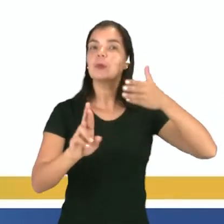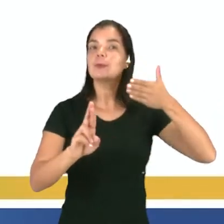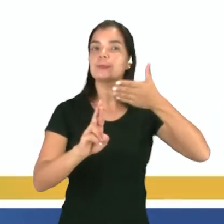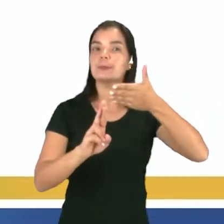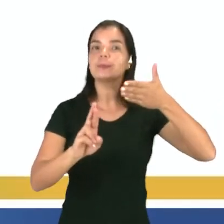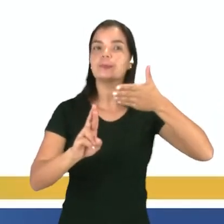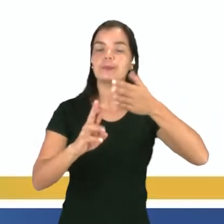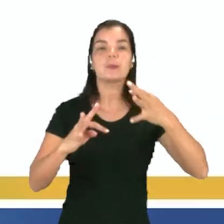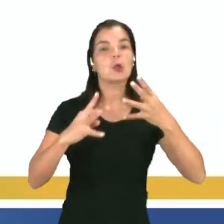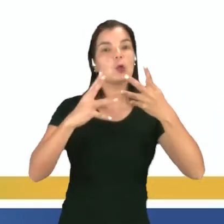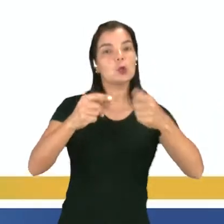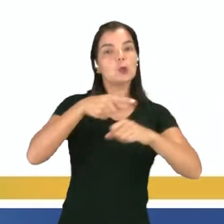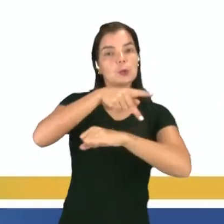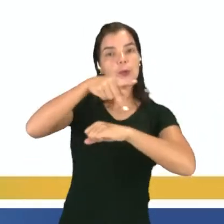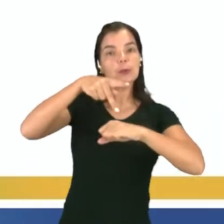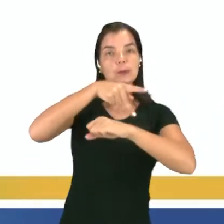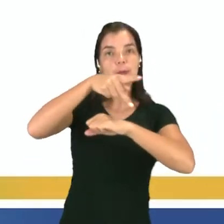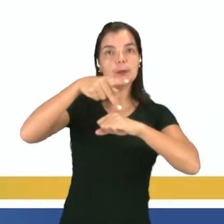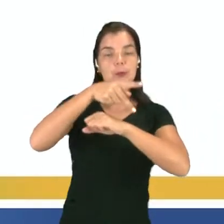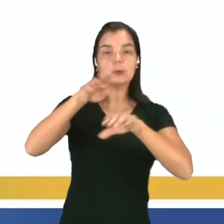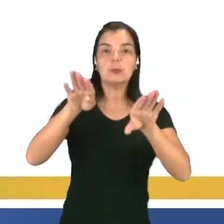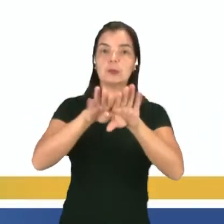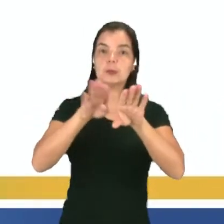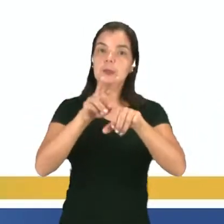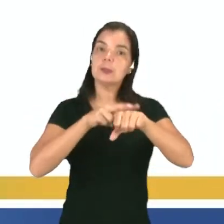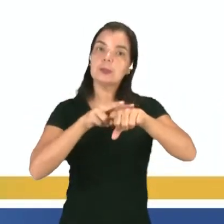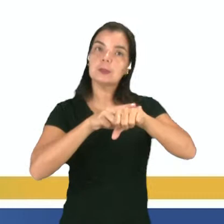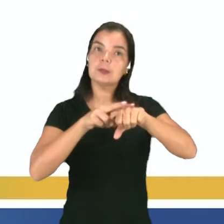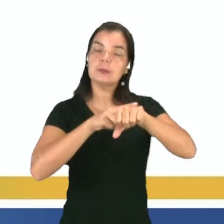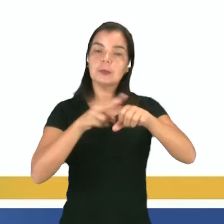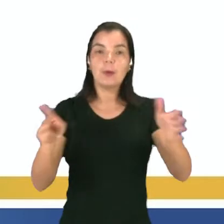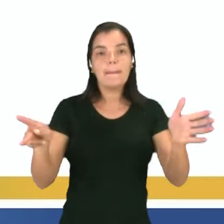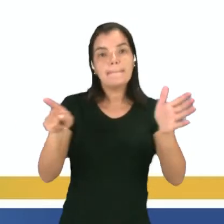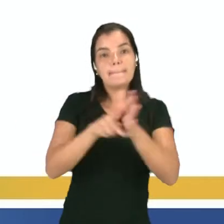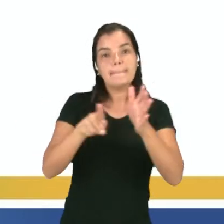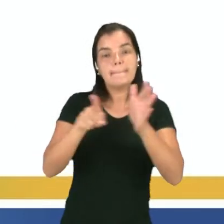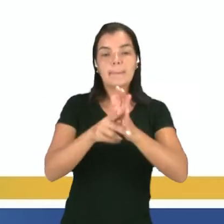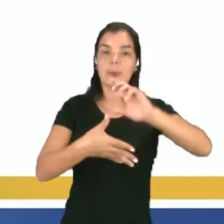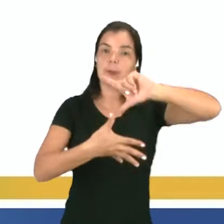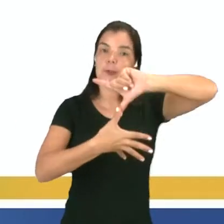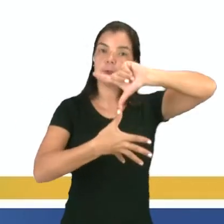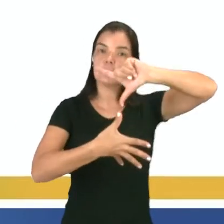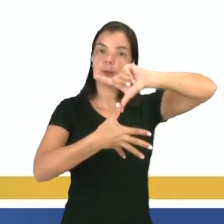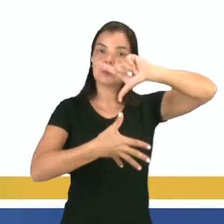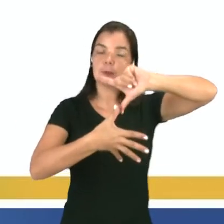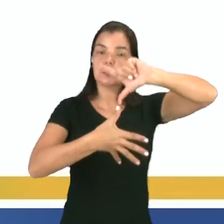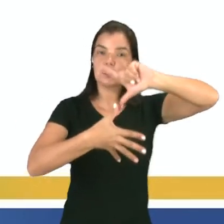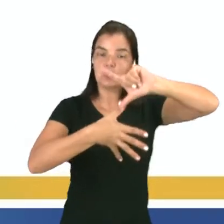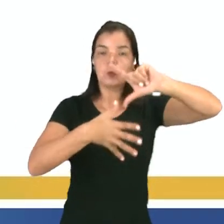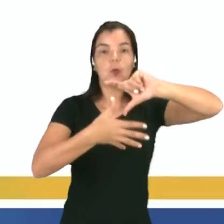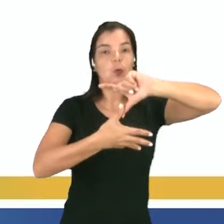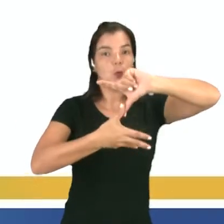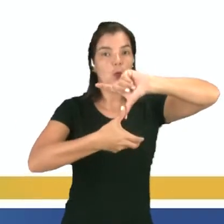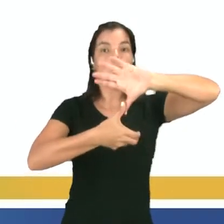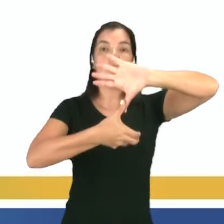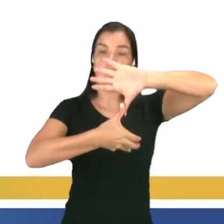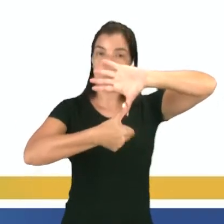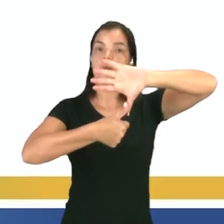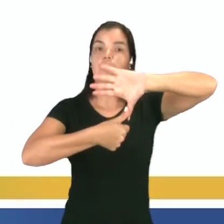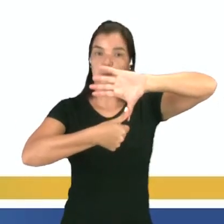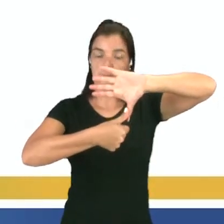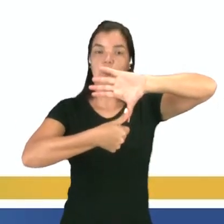referindo. Todos esses países que estão aí em verde fazem parte da América Latina. Tanto ao sul do